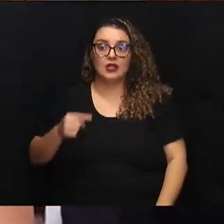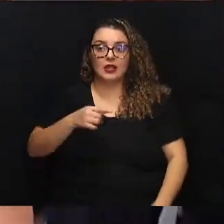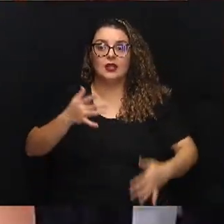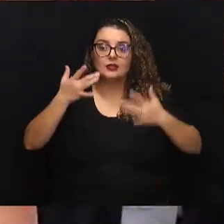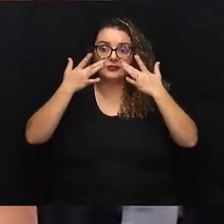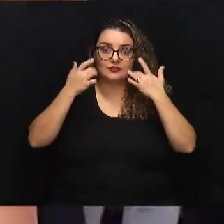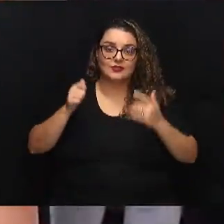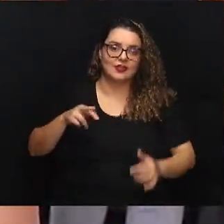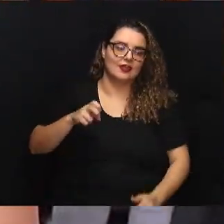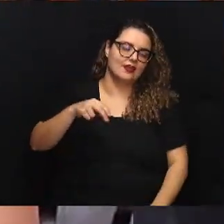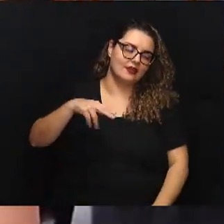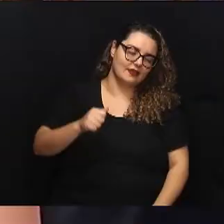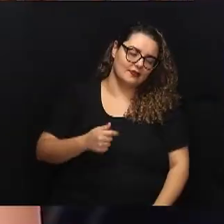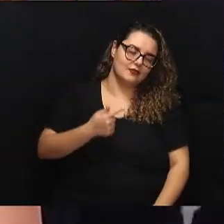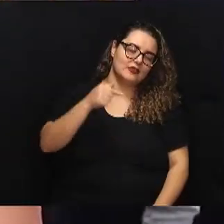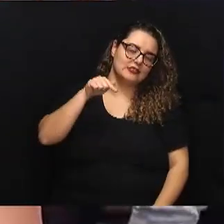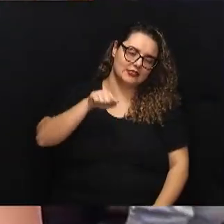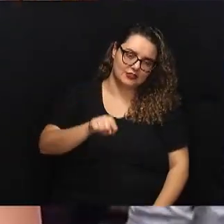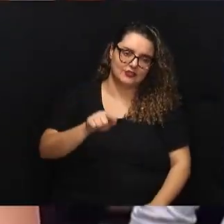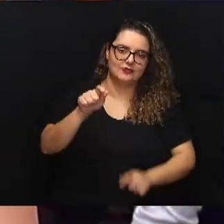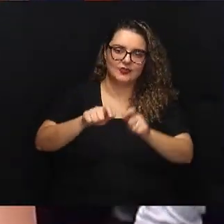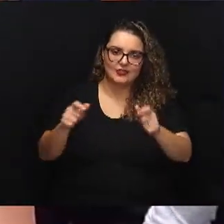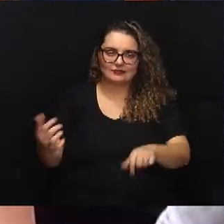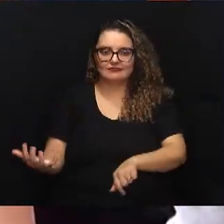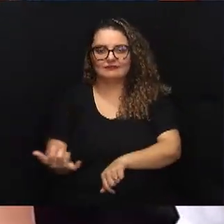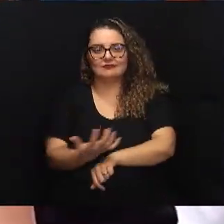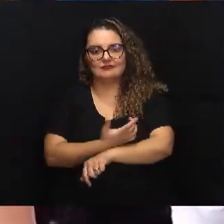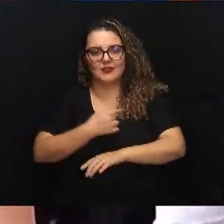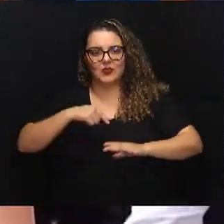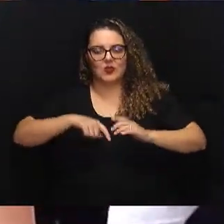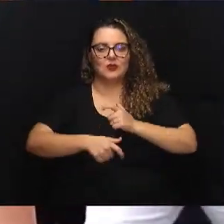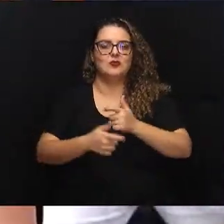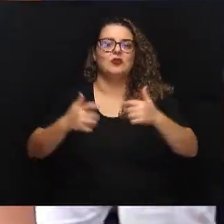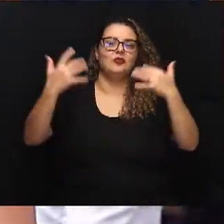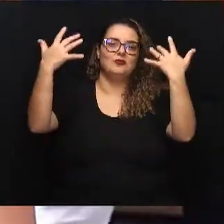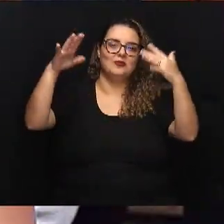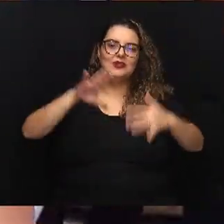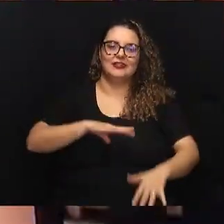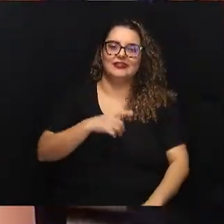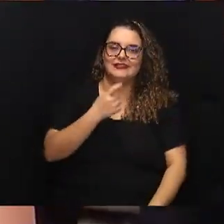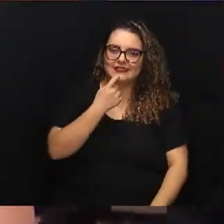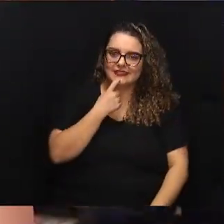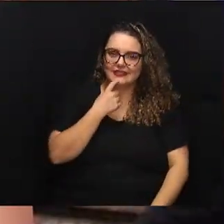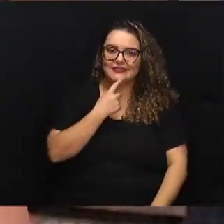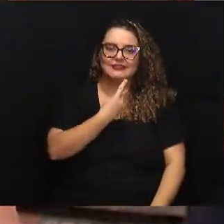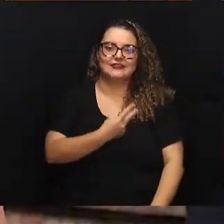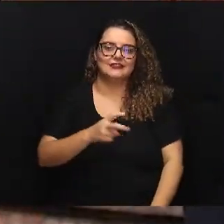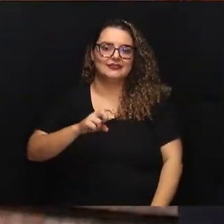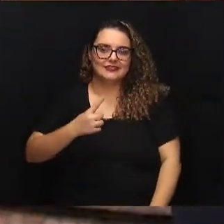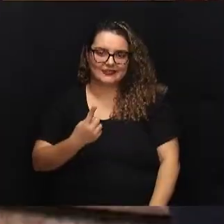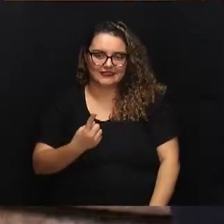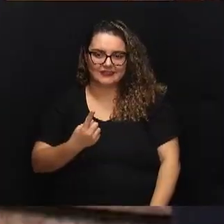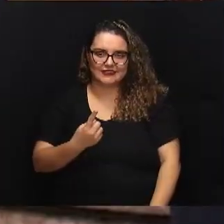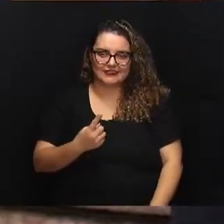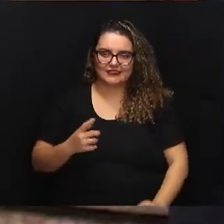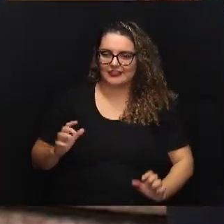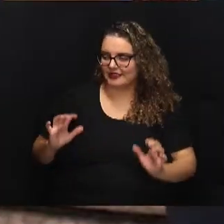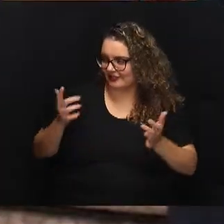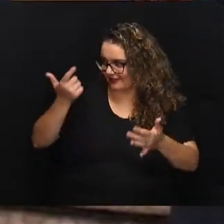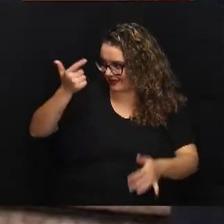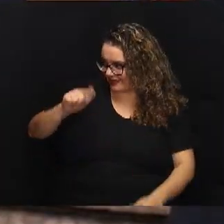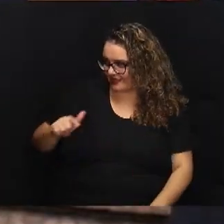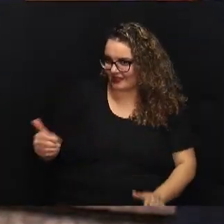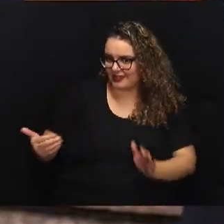com 7.000 pessoas, é emoção muito grande. Parabéns, Campinas, pelos 251 anos. A festa aqui continua